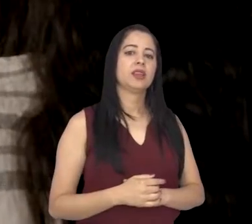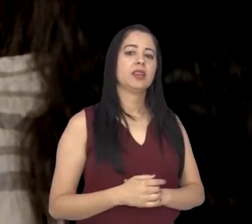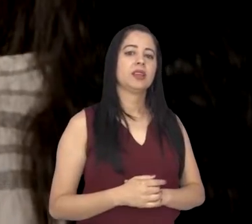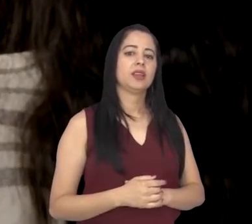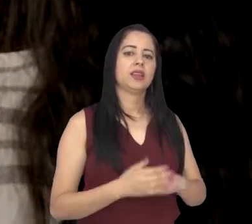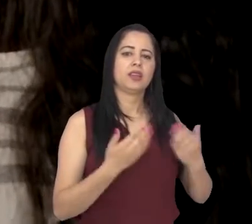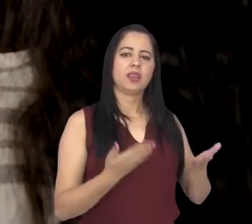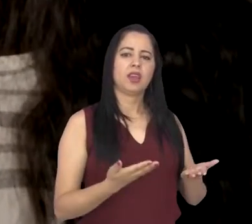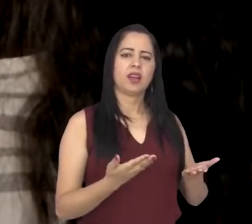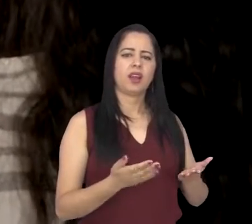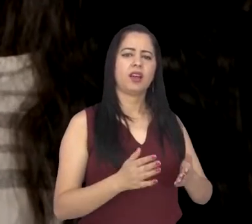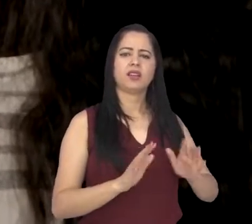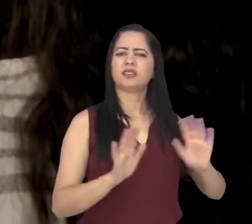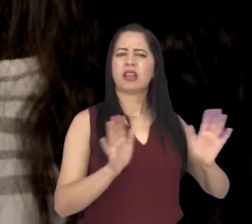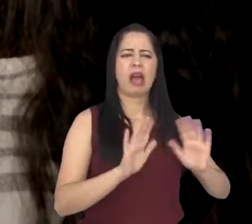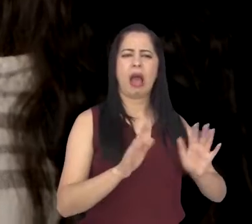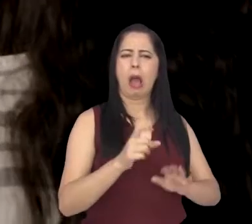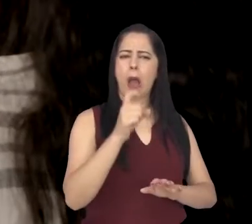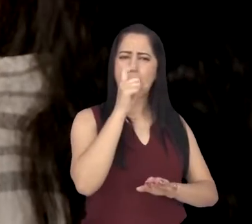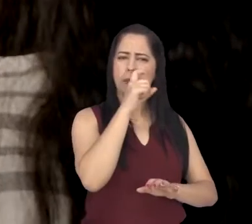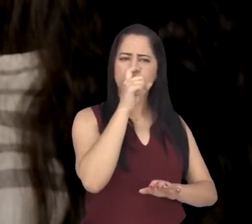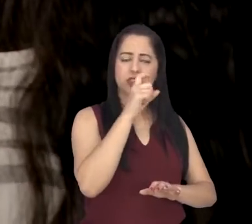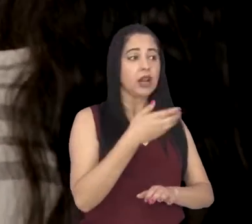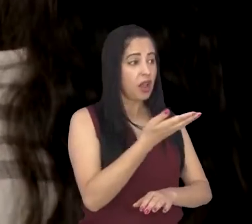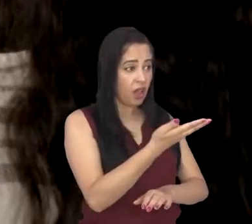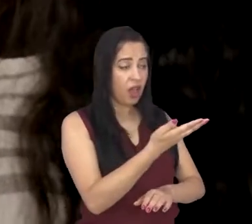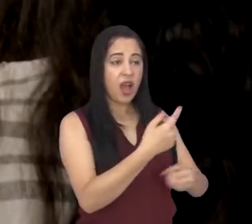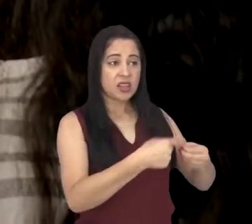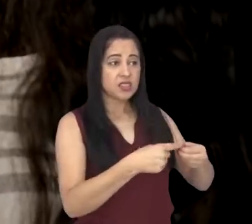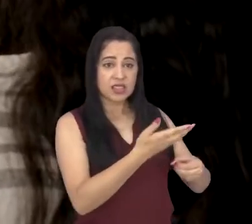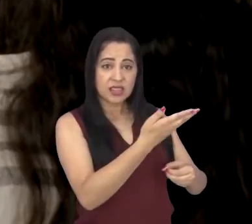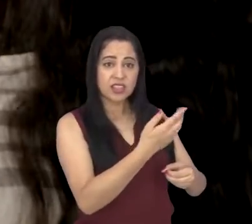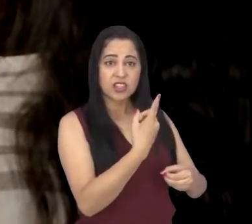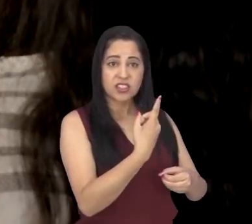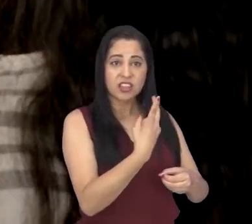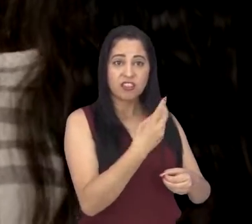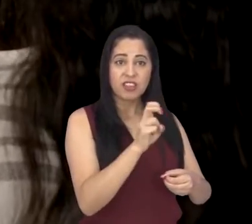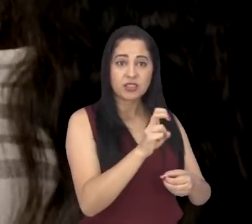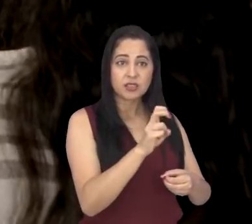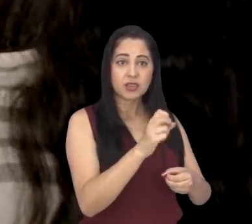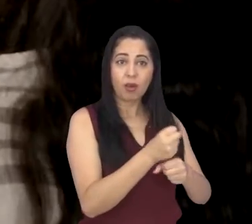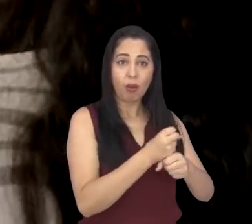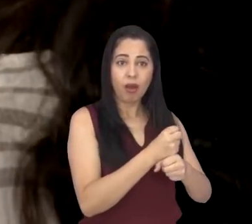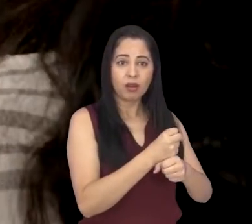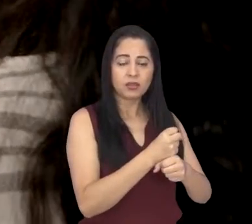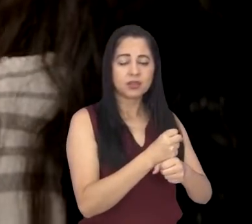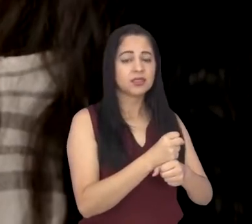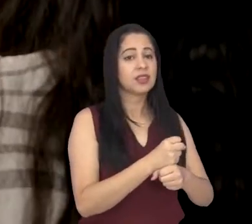E ela falou, não, isso está mentindo. Aí eu falei, não está. É porque São José tem